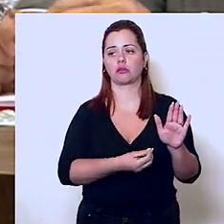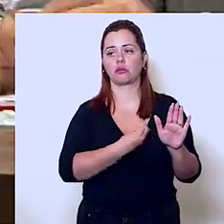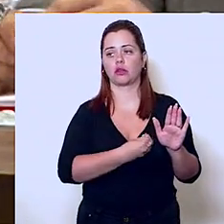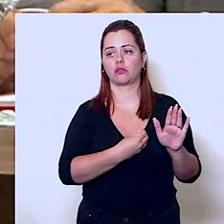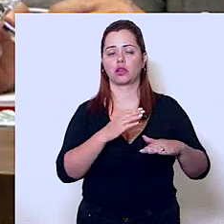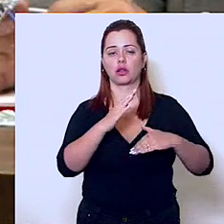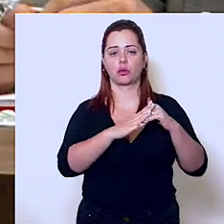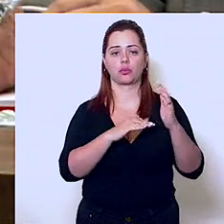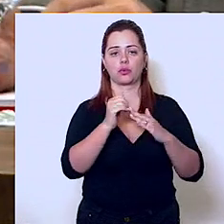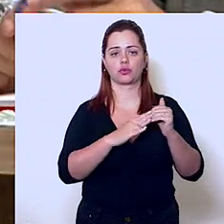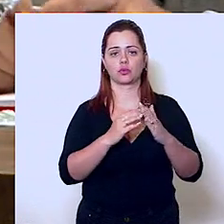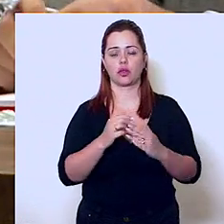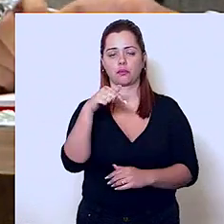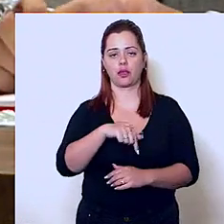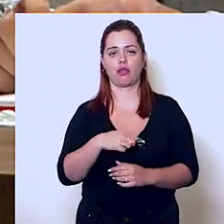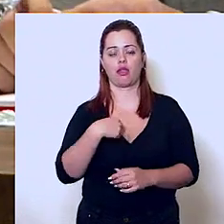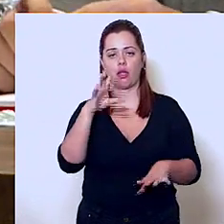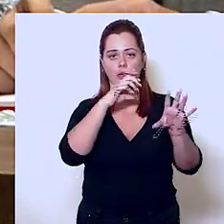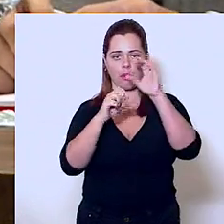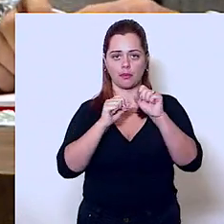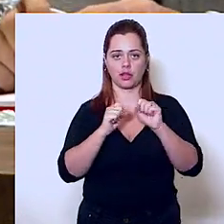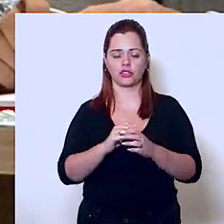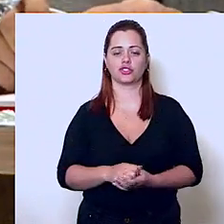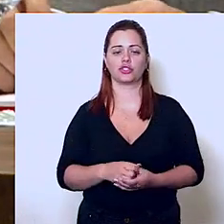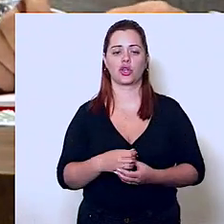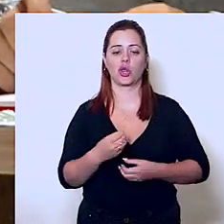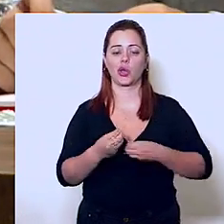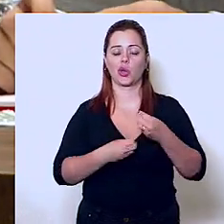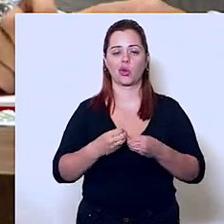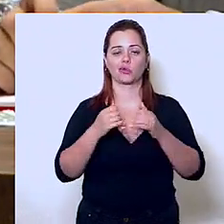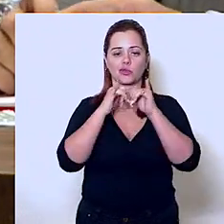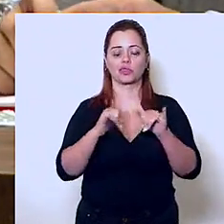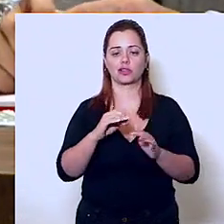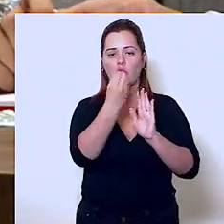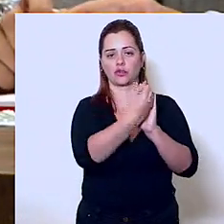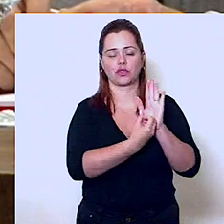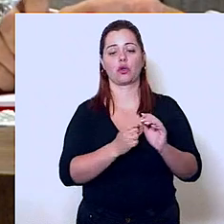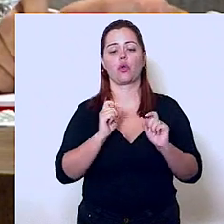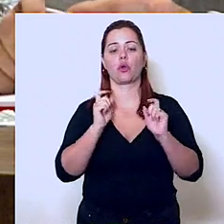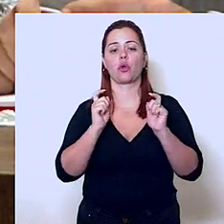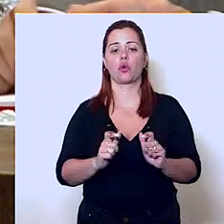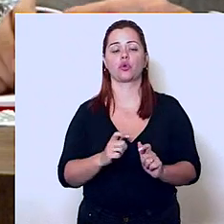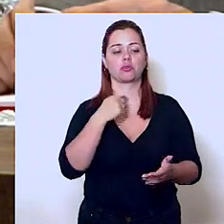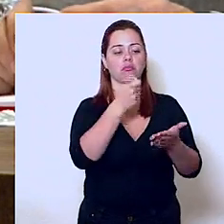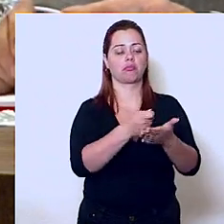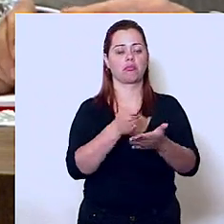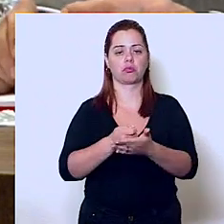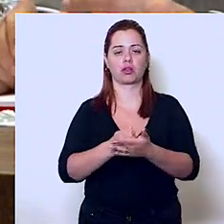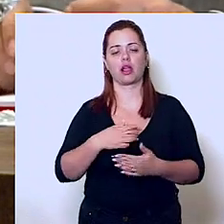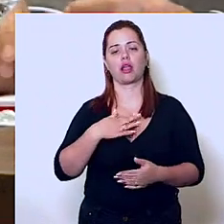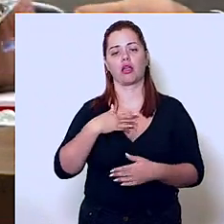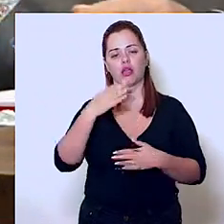eu aprendi as sutilezas da redação oficial, em que as ordens são dadas, dizendo muito agradeceria que Vossa